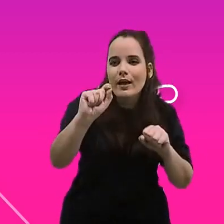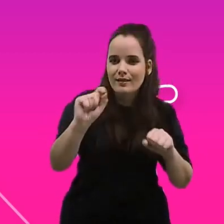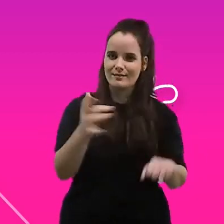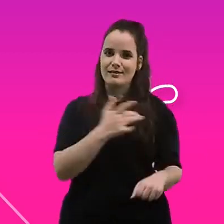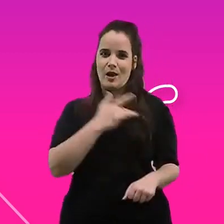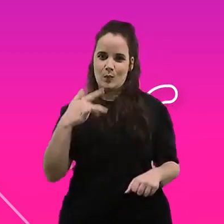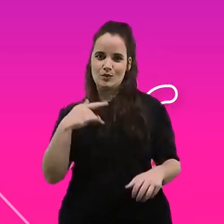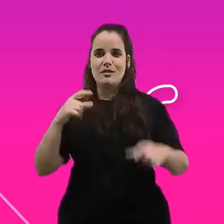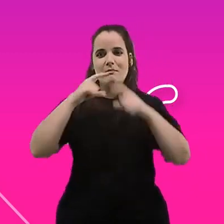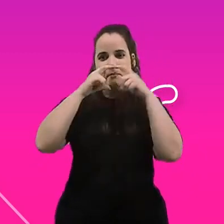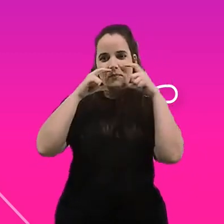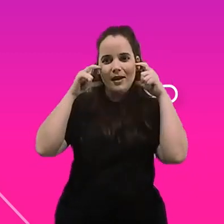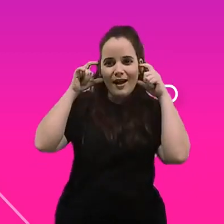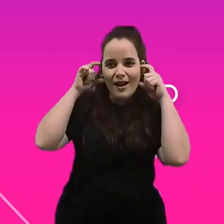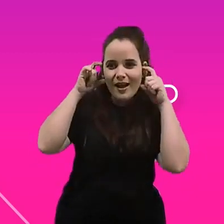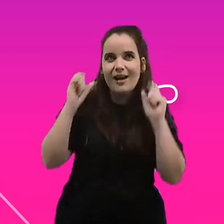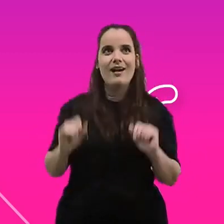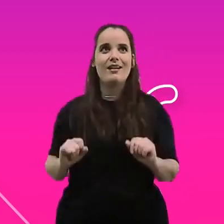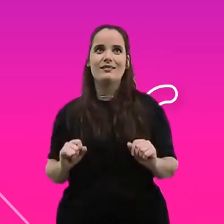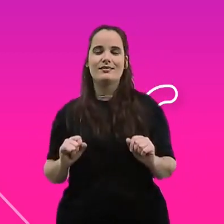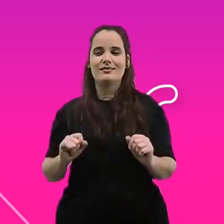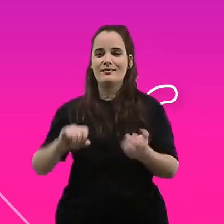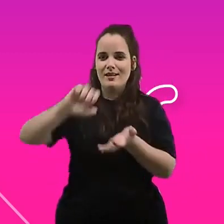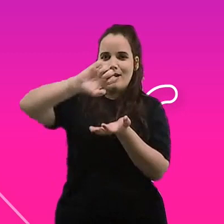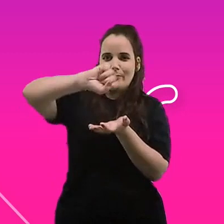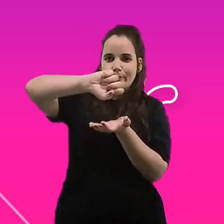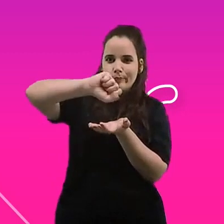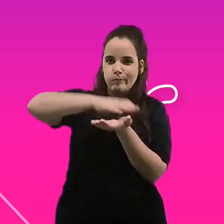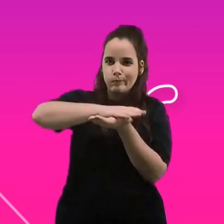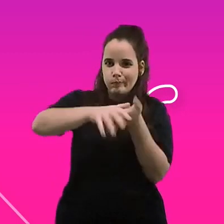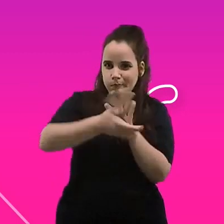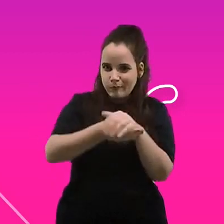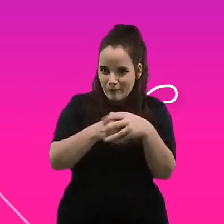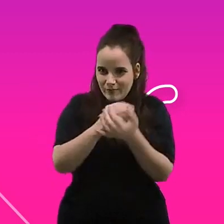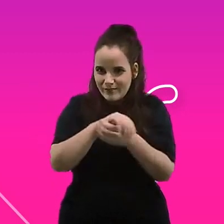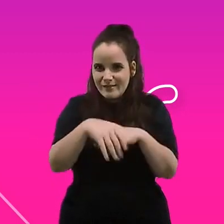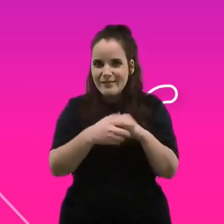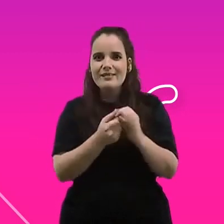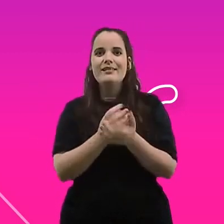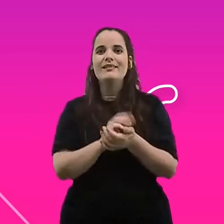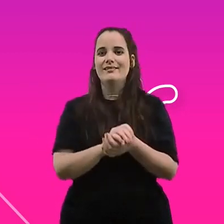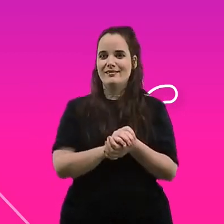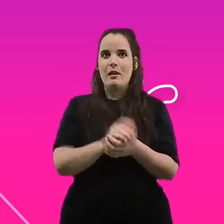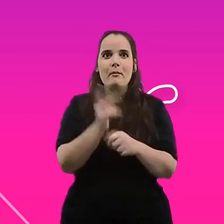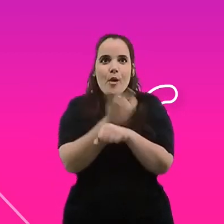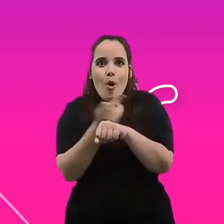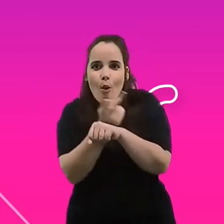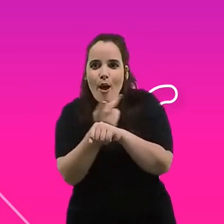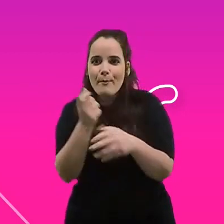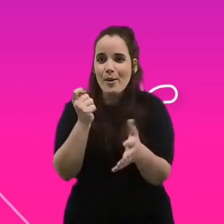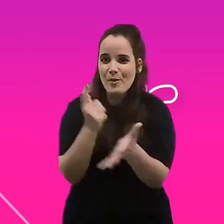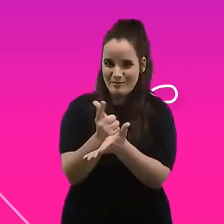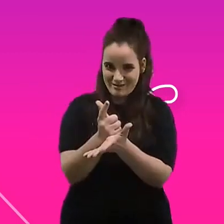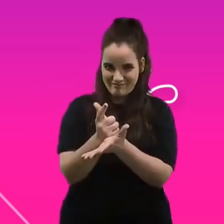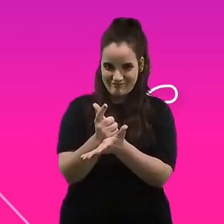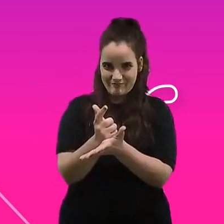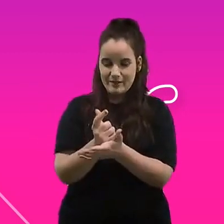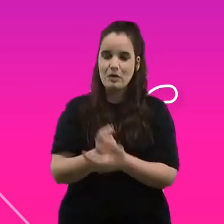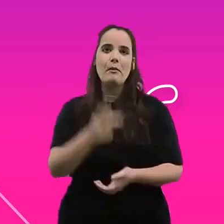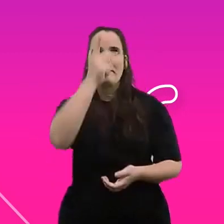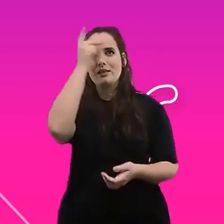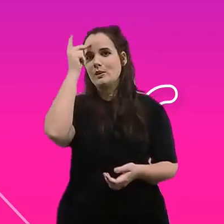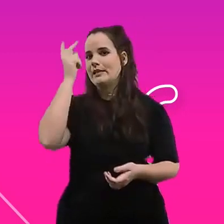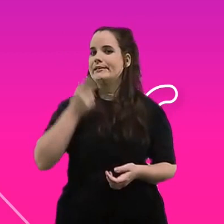usam muito o campo de busca da nossa plataforma, do nosso marketplace, e justamente elas digitavam ali itens